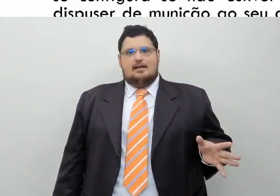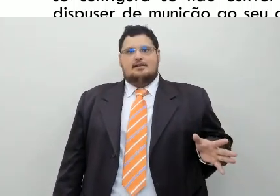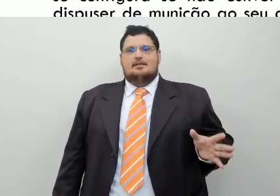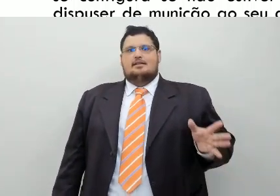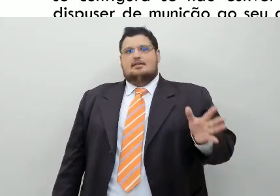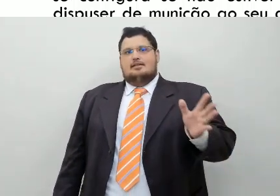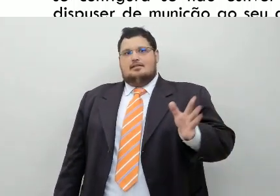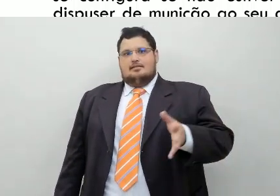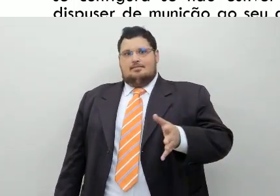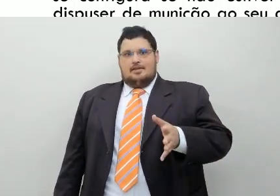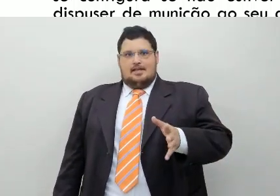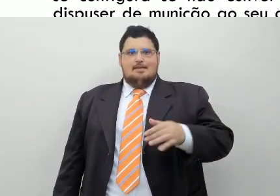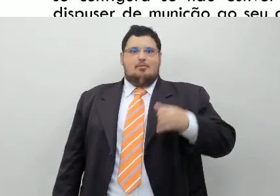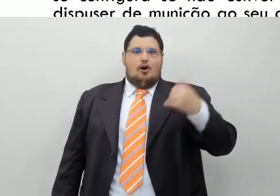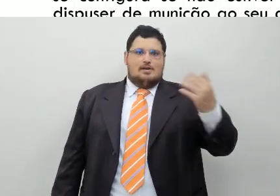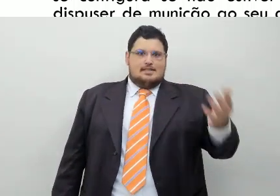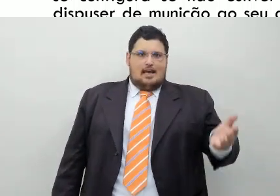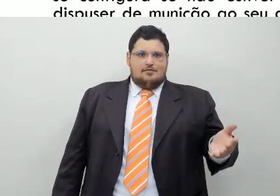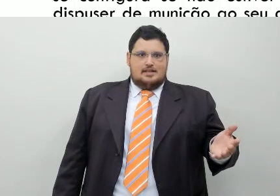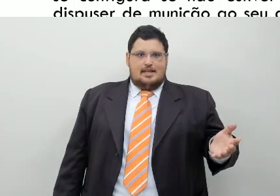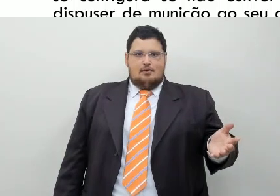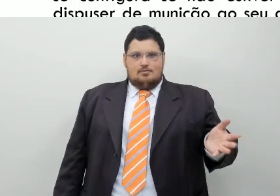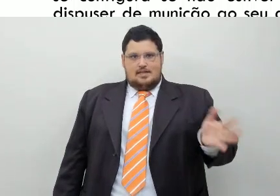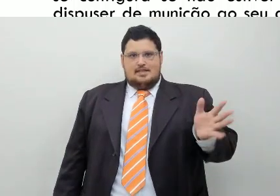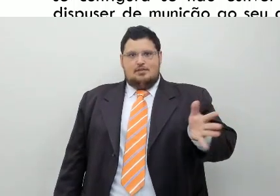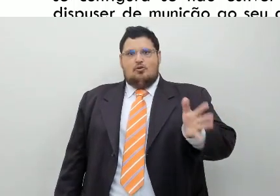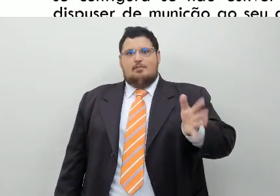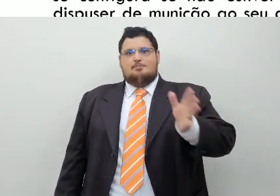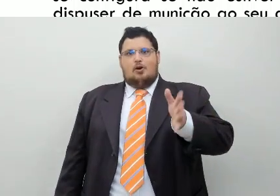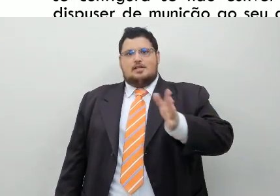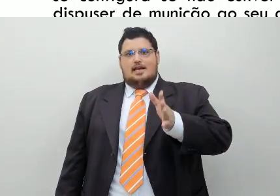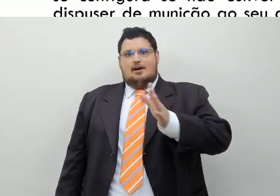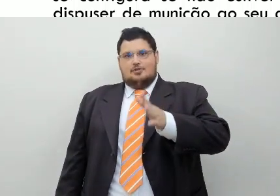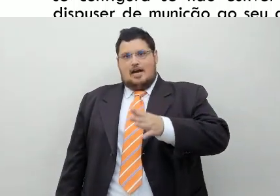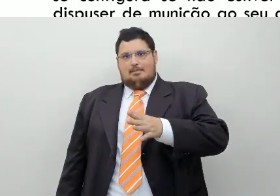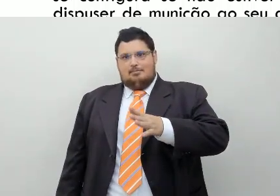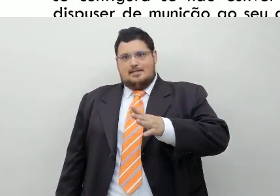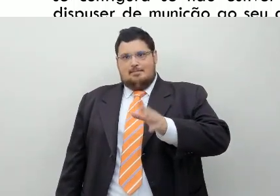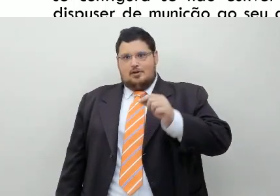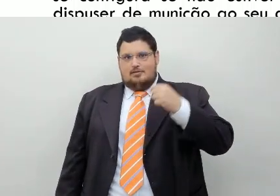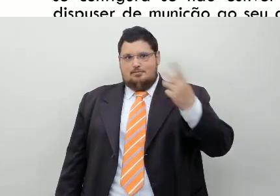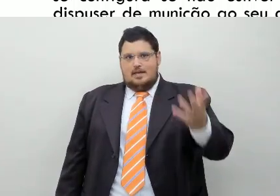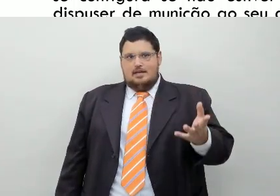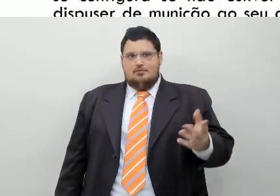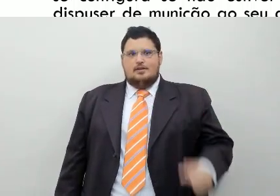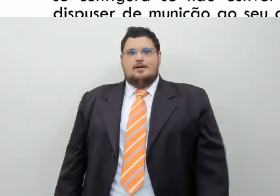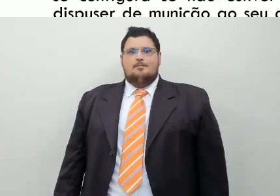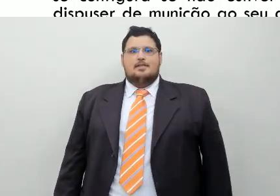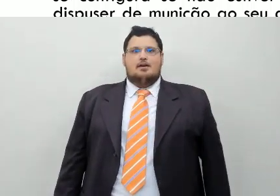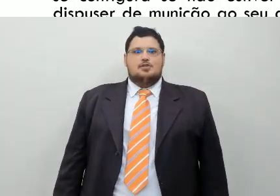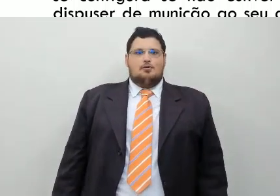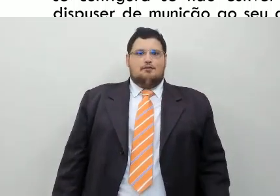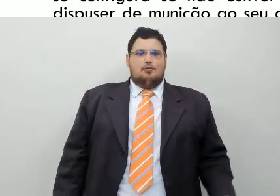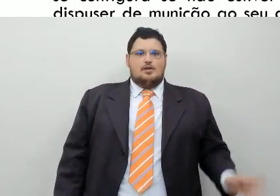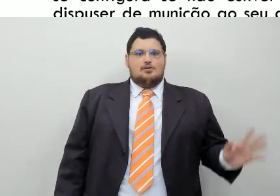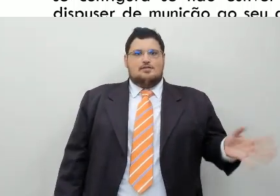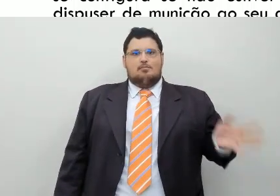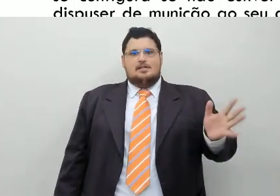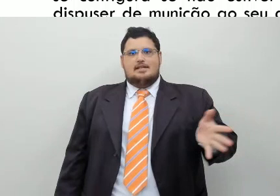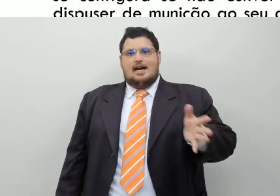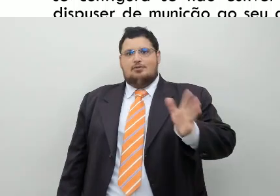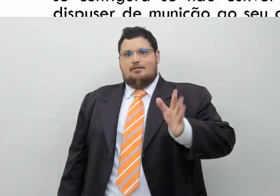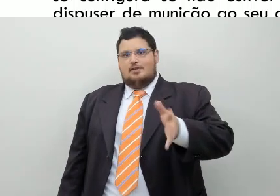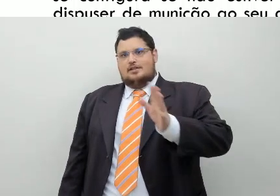tá? Que, embora o STF já tenha decidido que o crime de porte ilegal de arma, por exemplo, é crime de perigo, não se configura se não